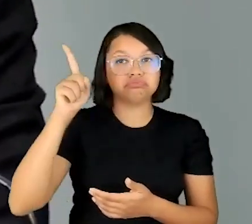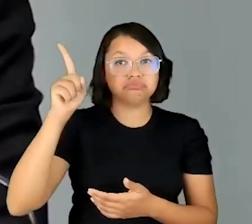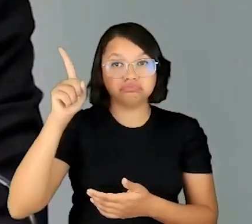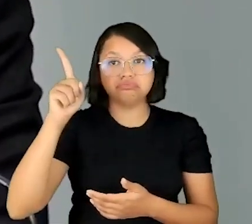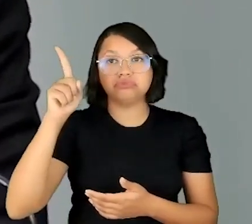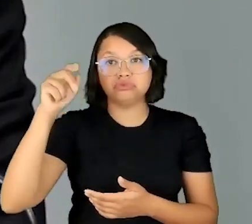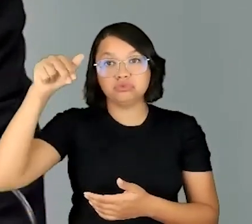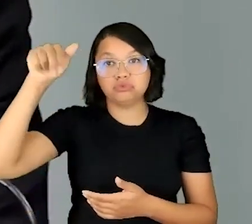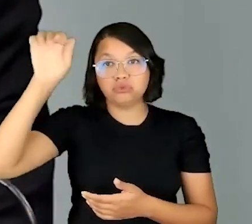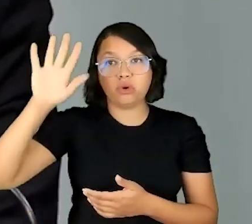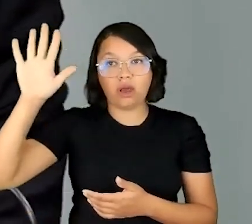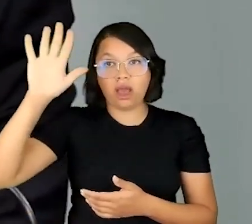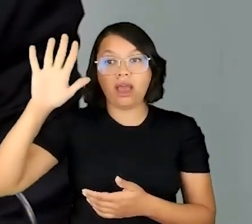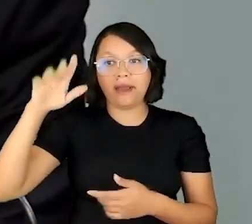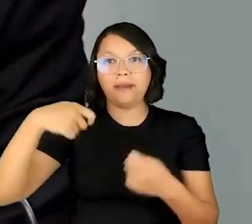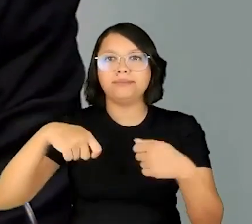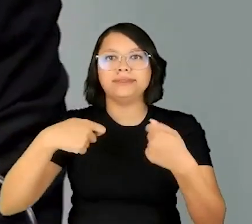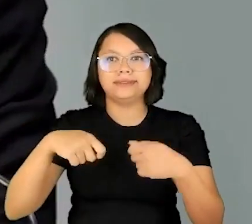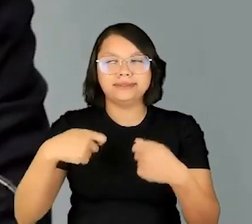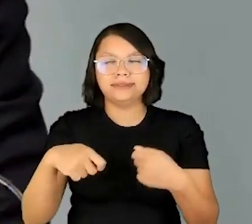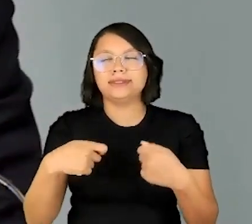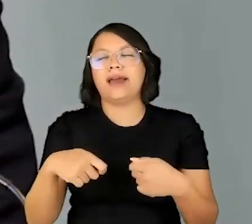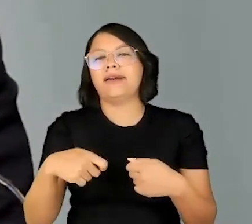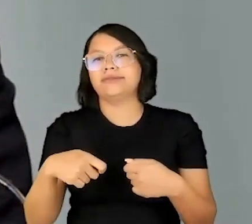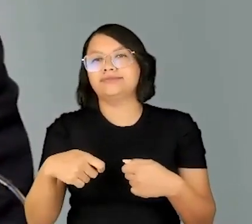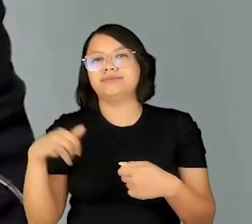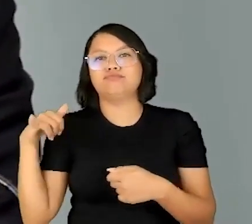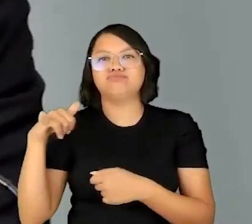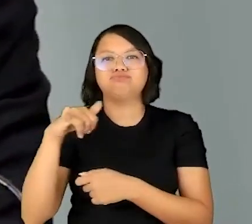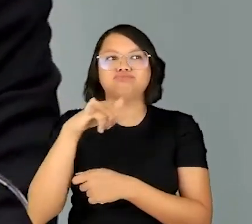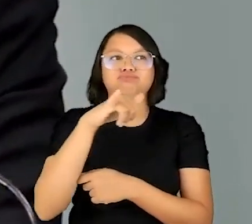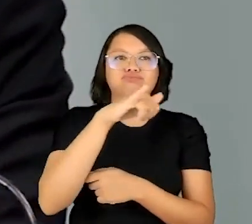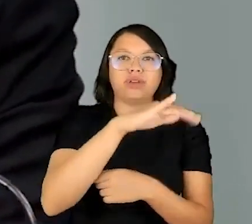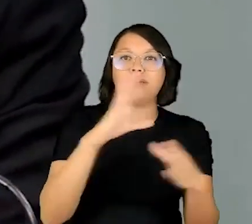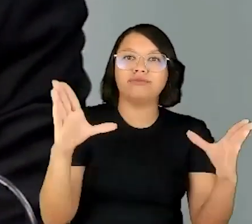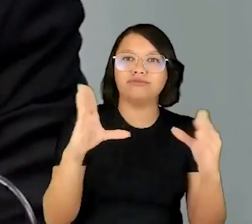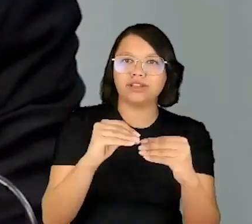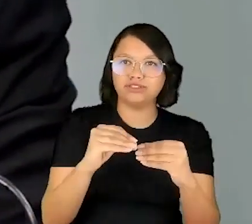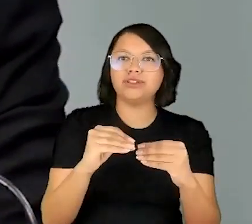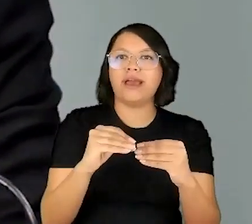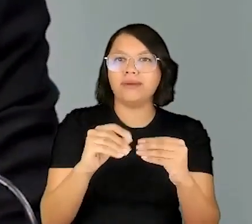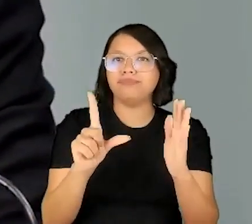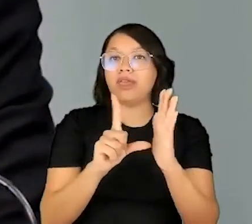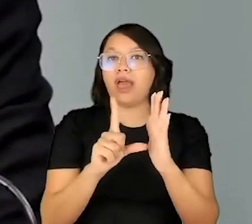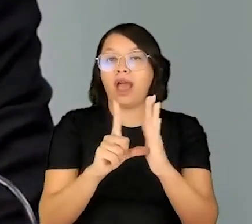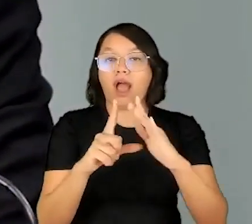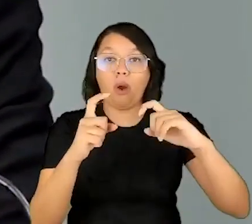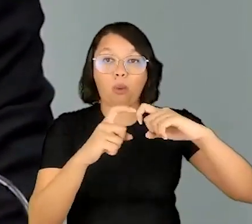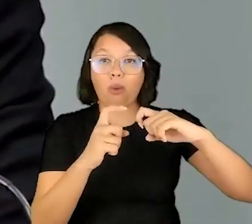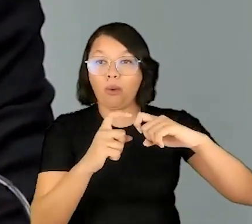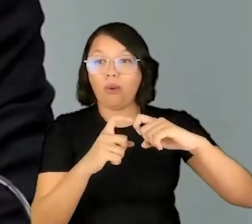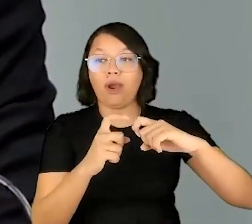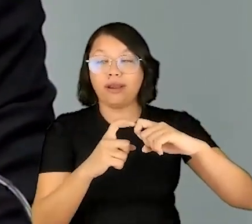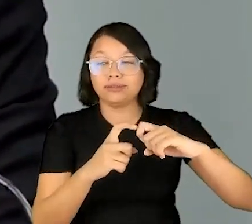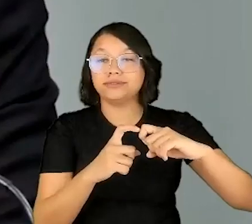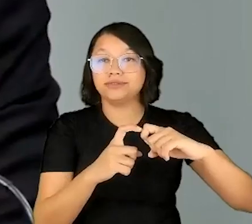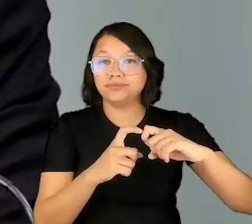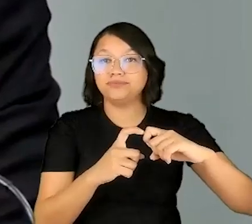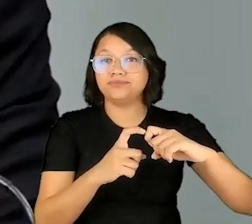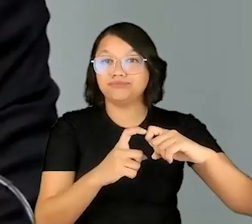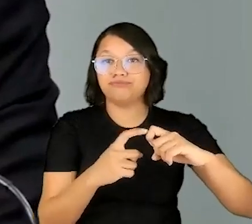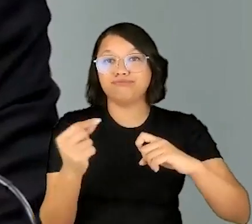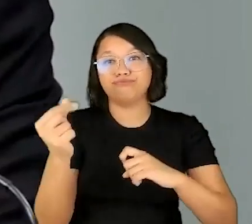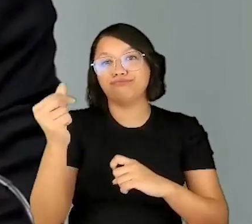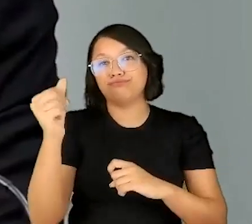participar, ele tinha que pegar um avião, fechar o seu consultório por 2 ou 3 dias, além da despesa econômica, tinha a questão também de ter que